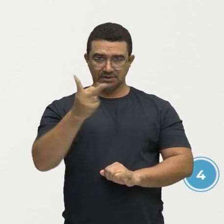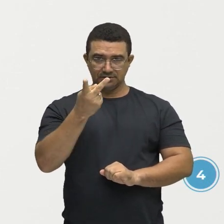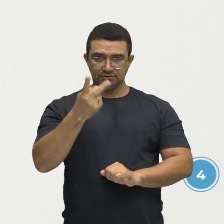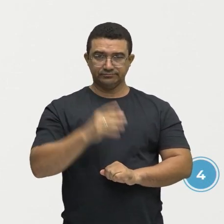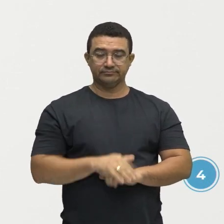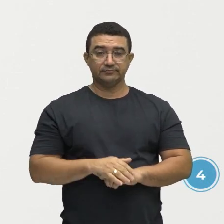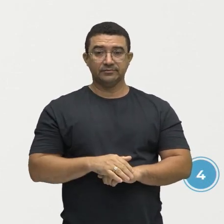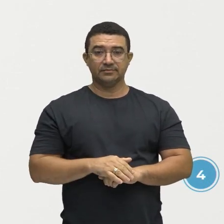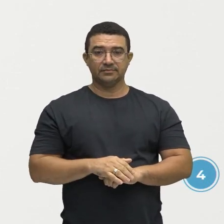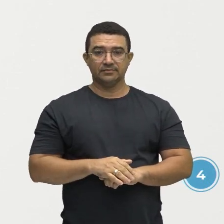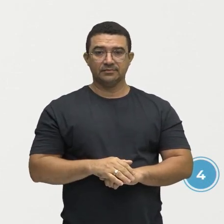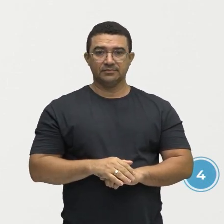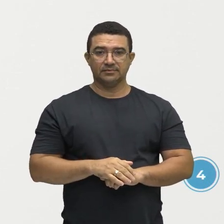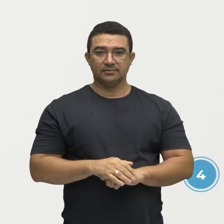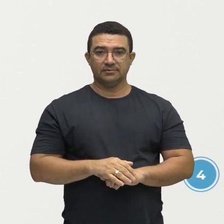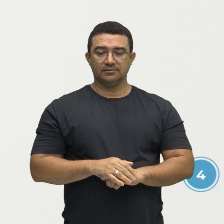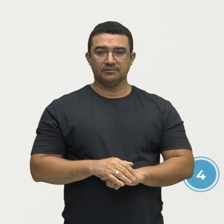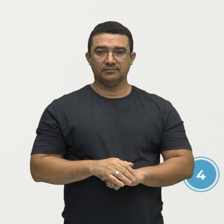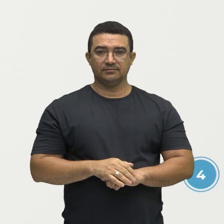which,